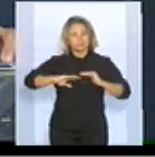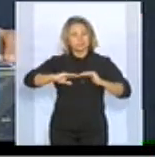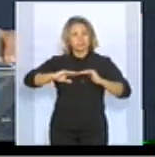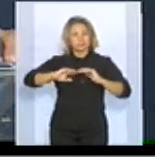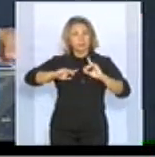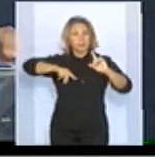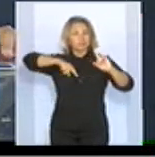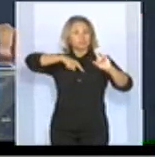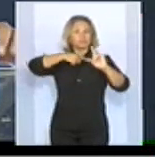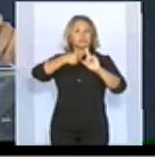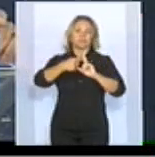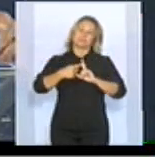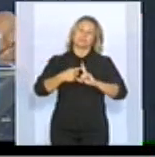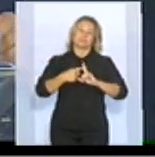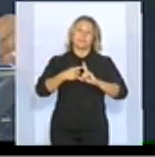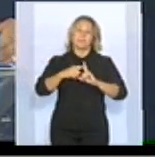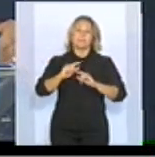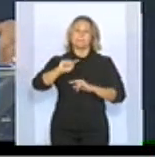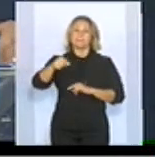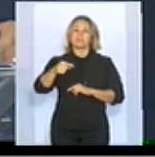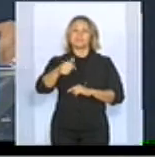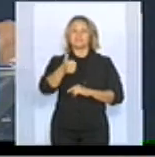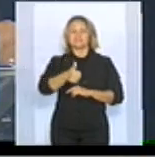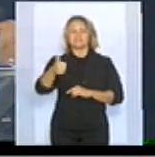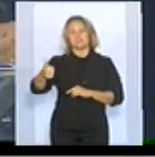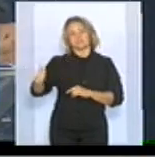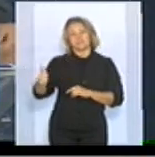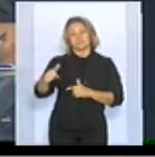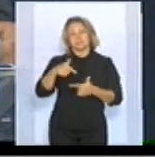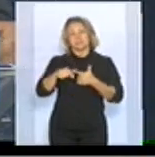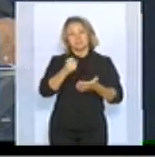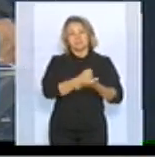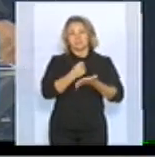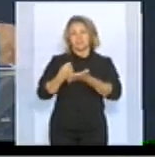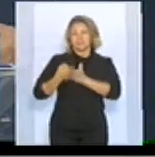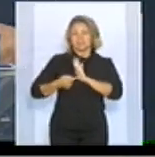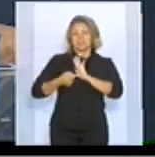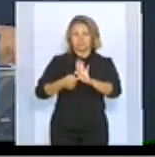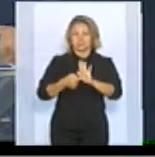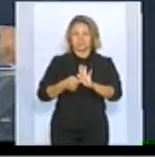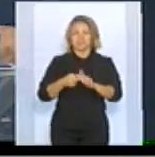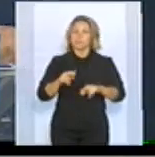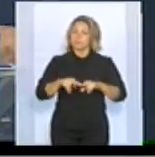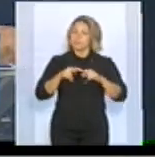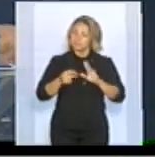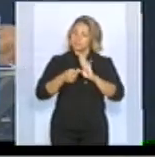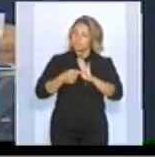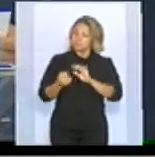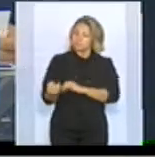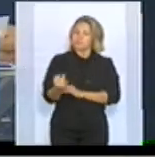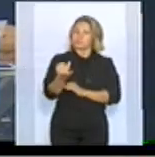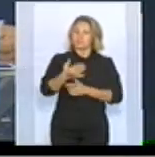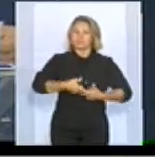1.111 certificados emitidos. Portanto, há um crescimento bastante grande dessa quantidade de